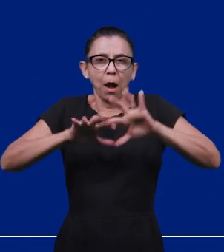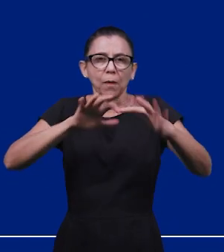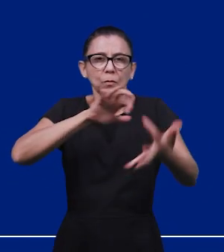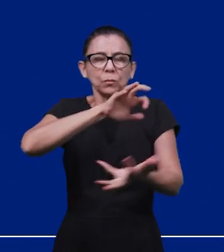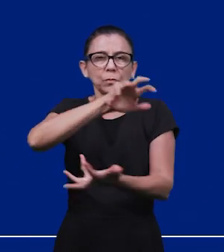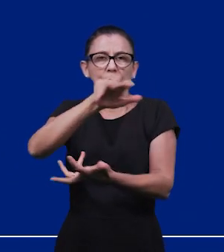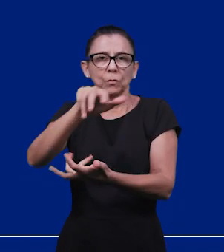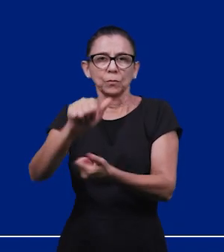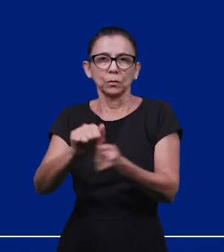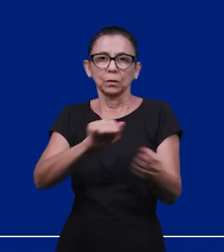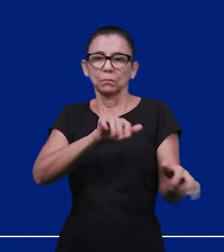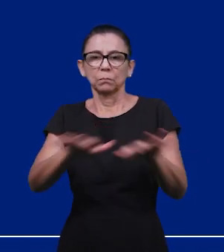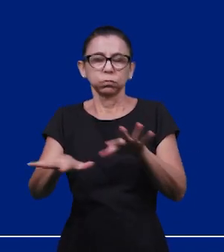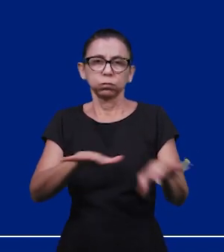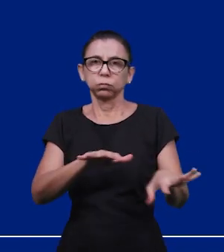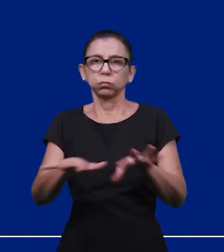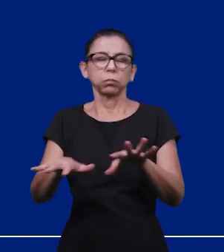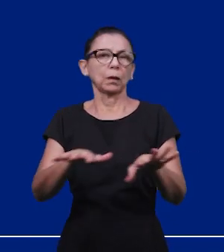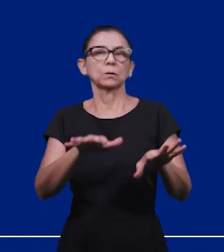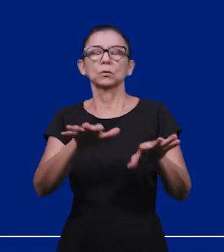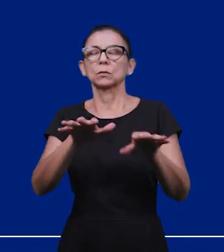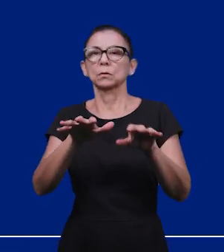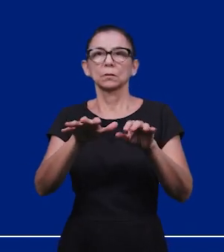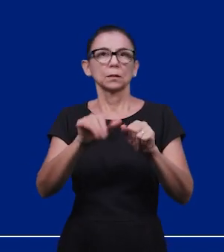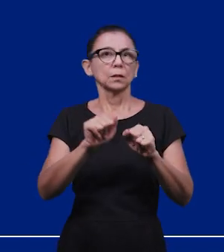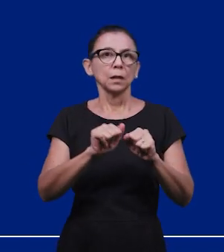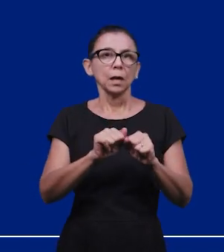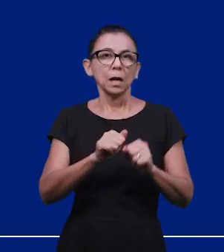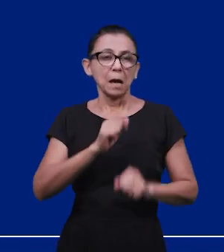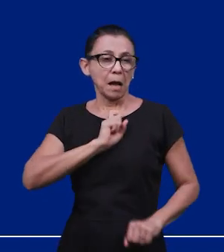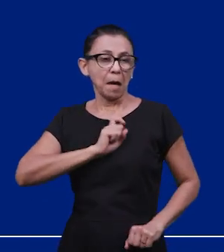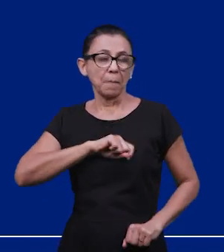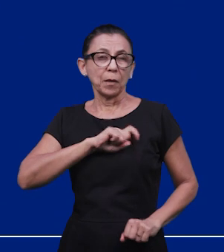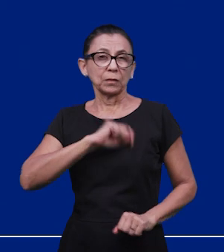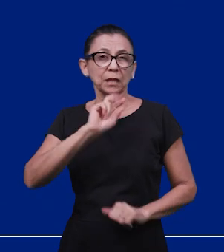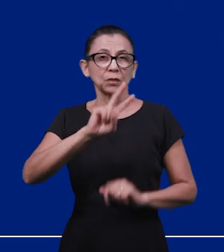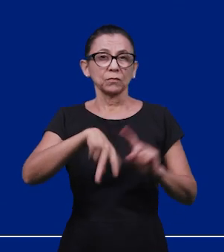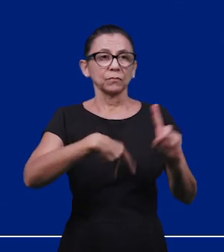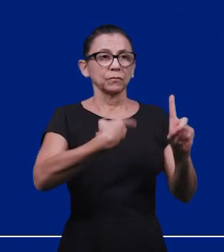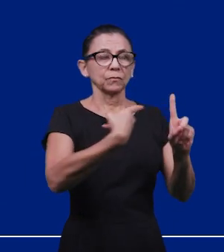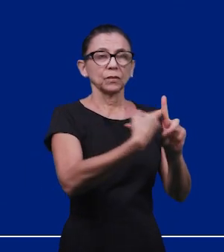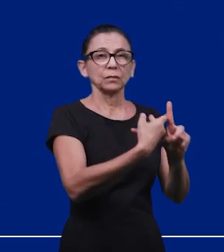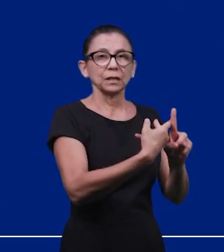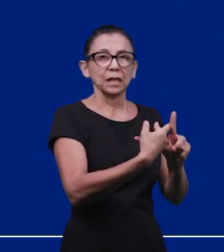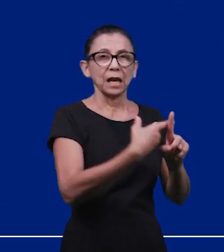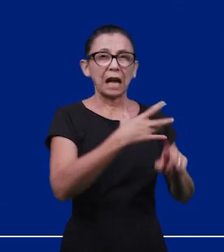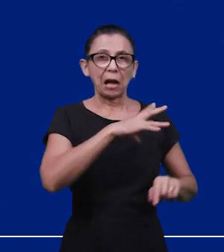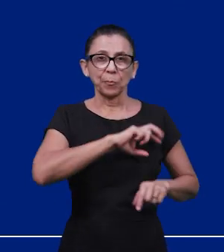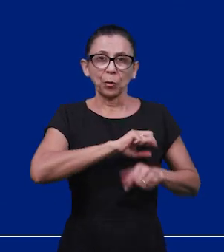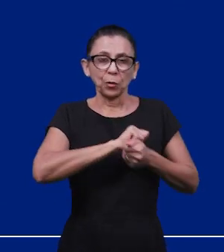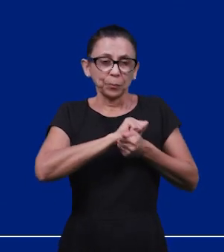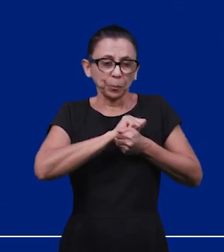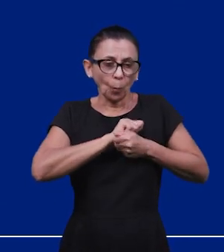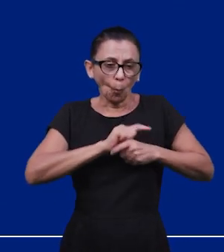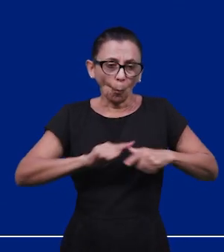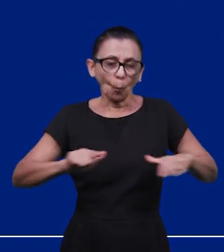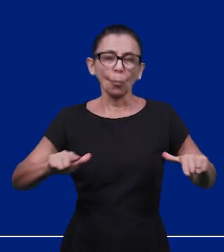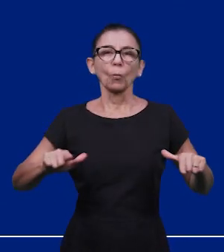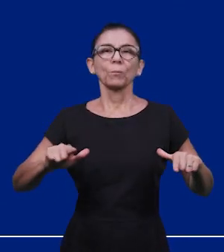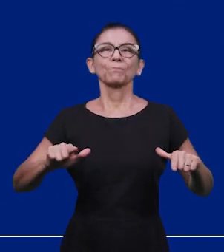se levantará nação contra nação e reino contra reino, e haverá fomes e pestes